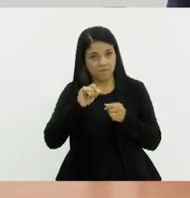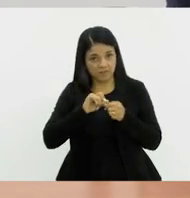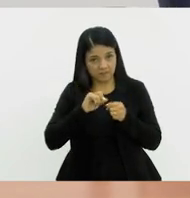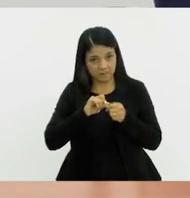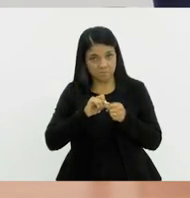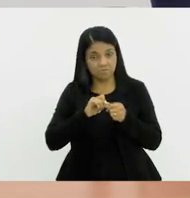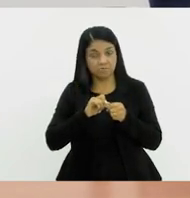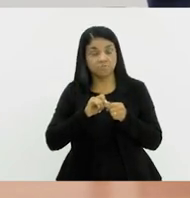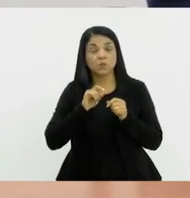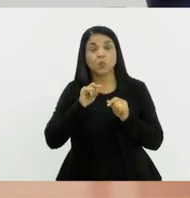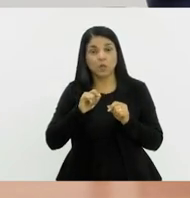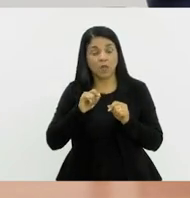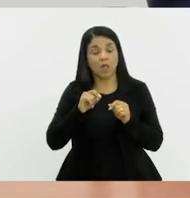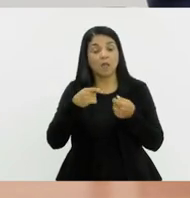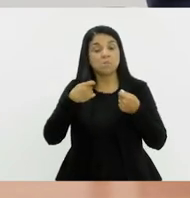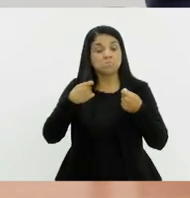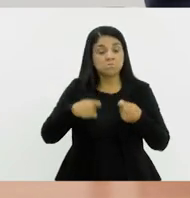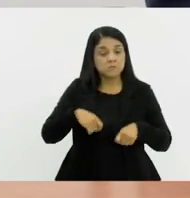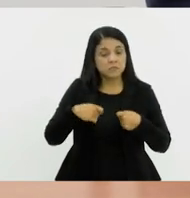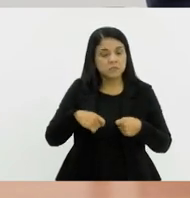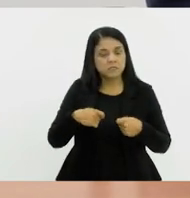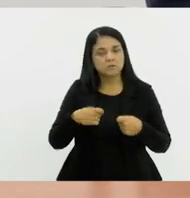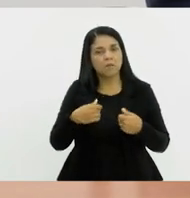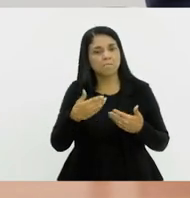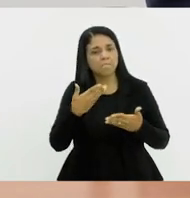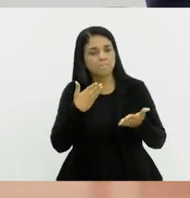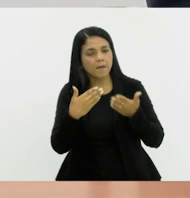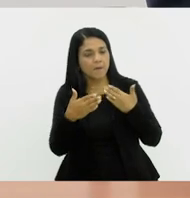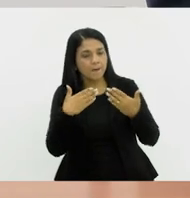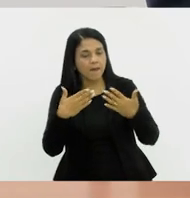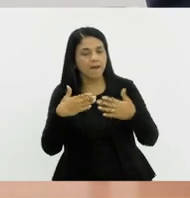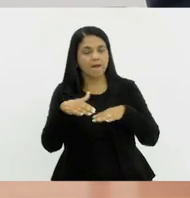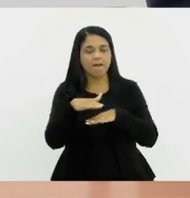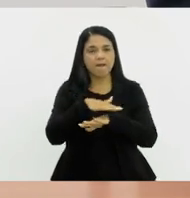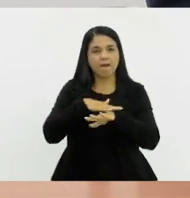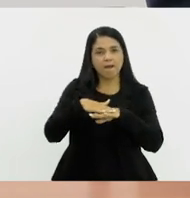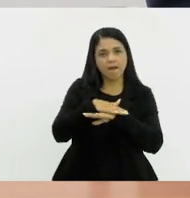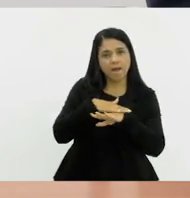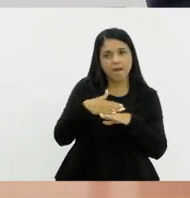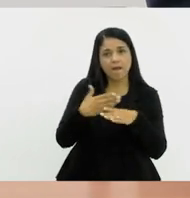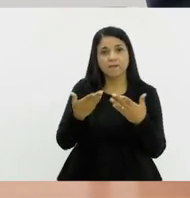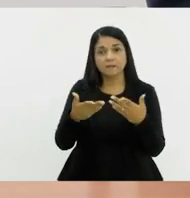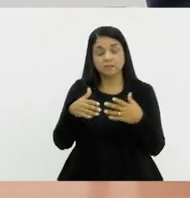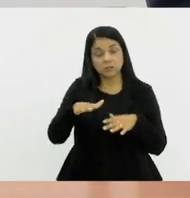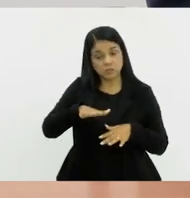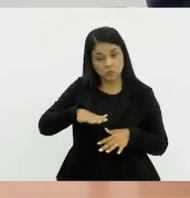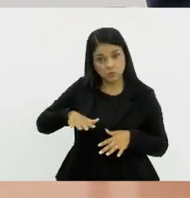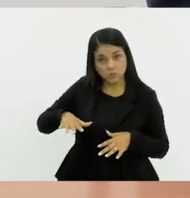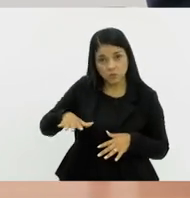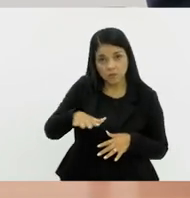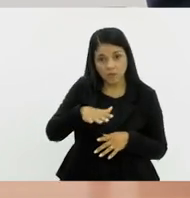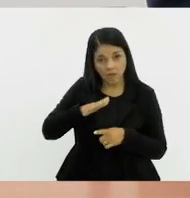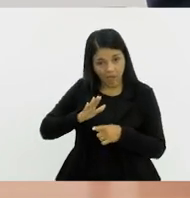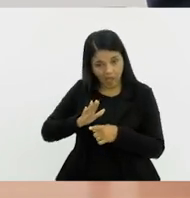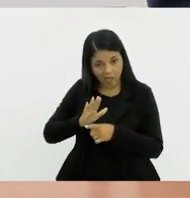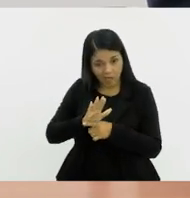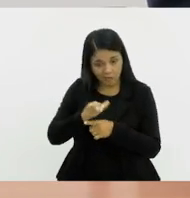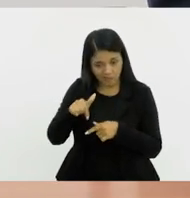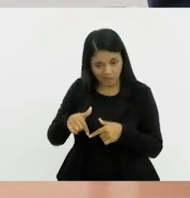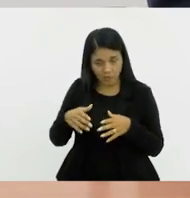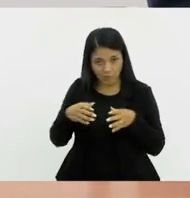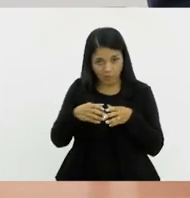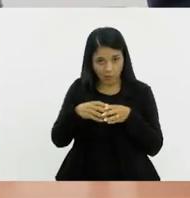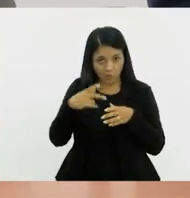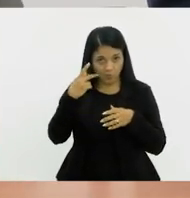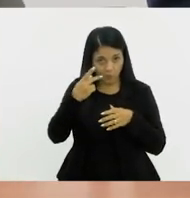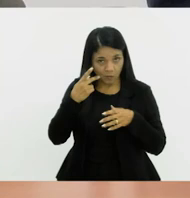gente precisa ainda conversar sobre o tema. Se esse ambiente ajudar a avançarmos nesse